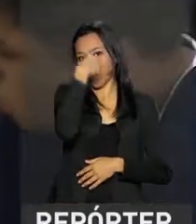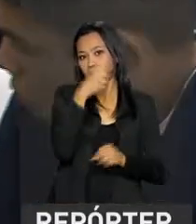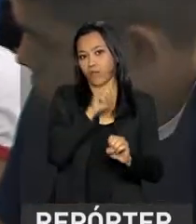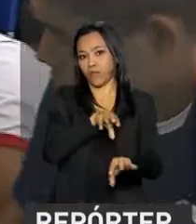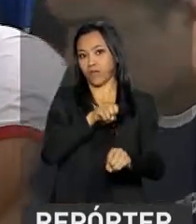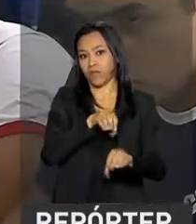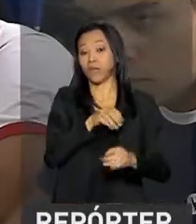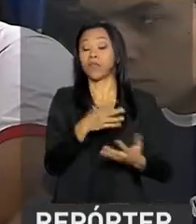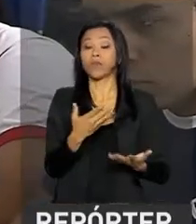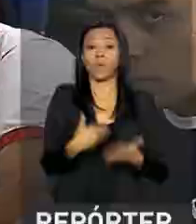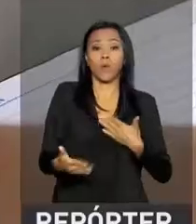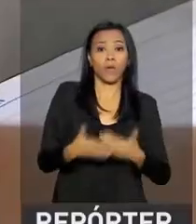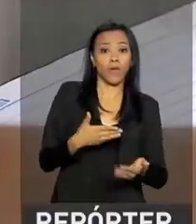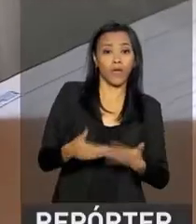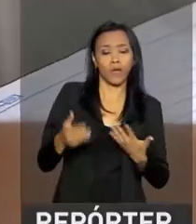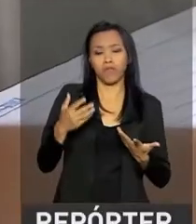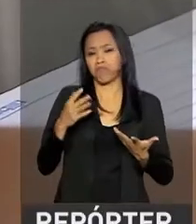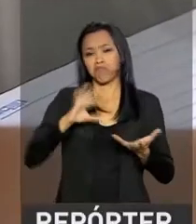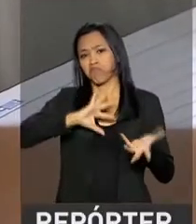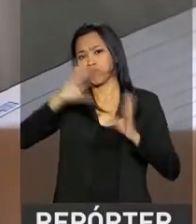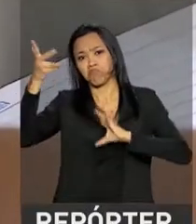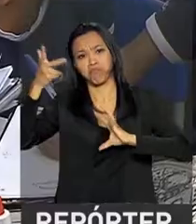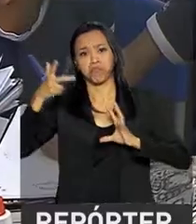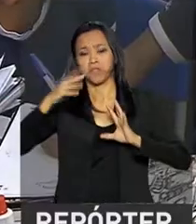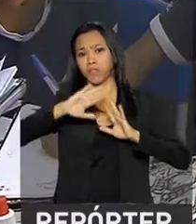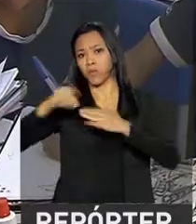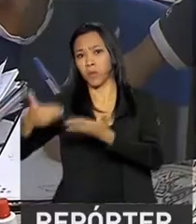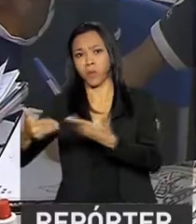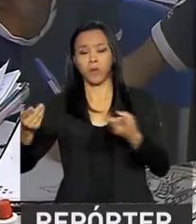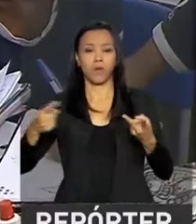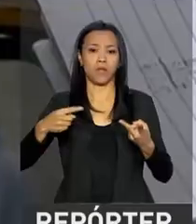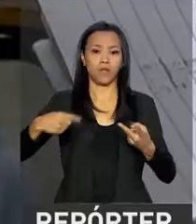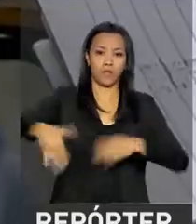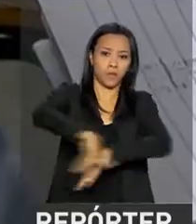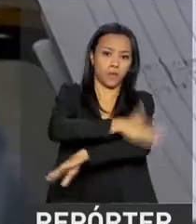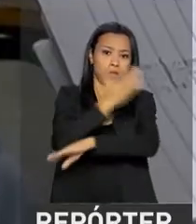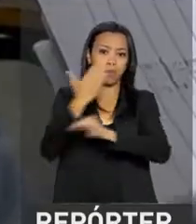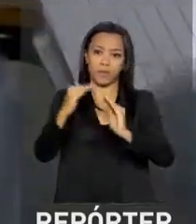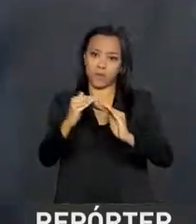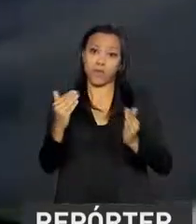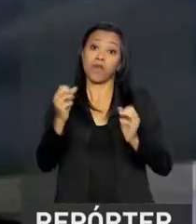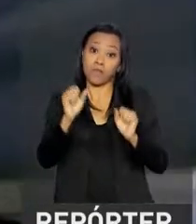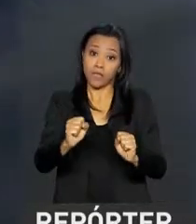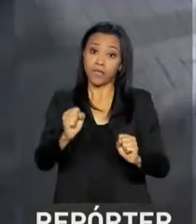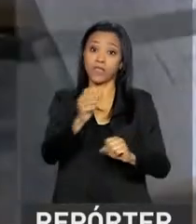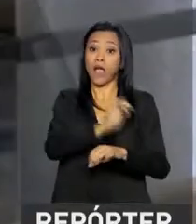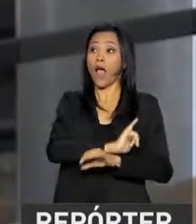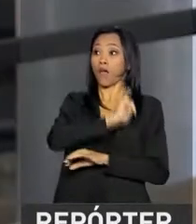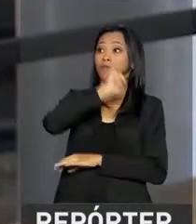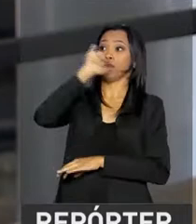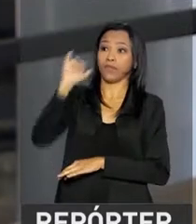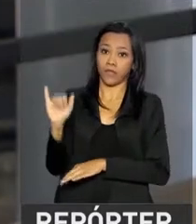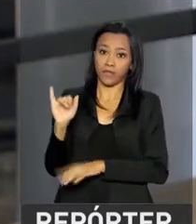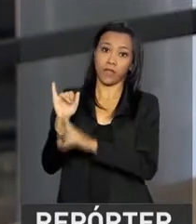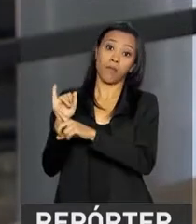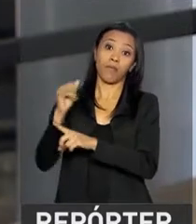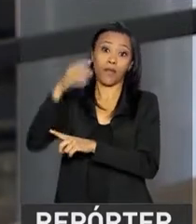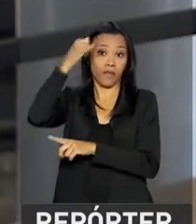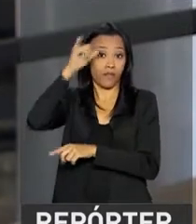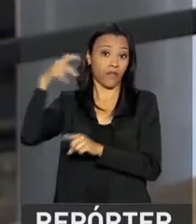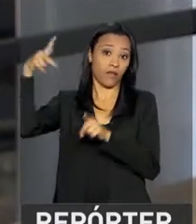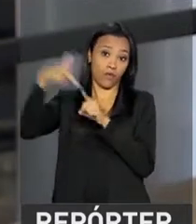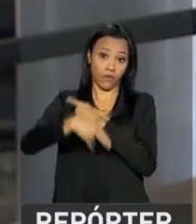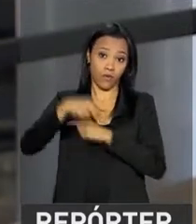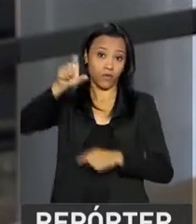mudança seja de escola ou de endereço precisa ser informada para que o benefício não seja bloqueado